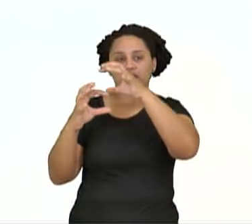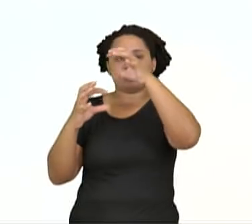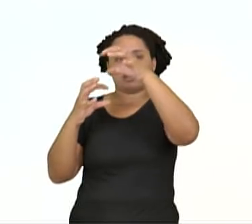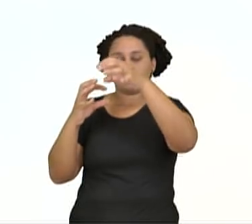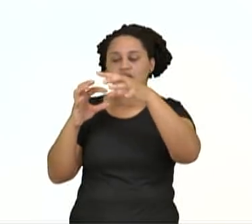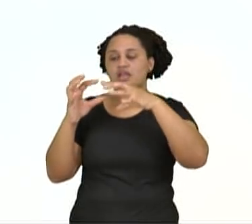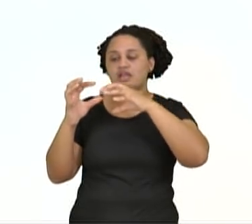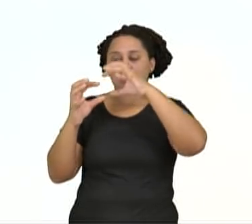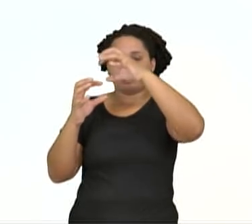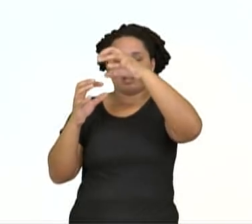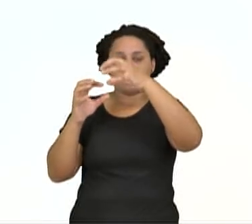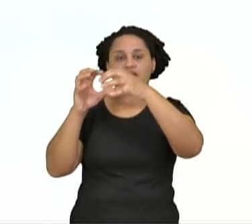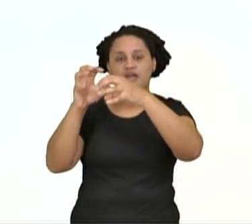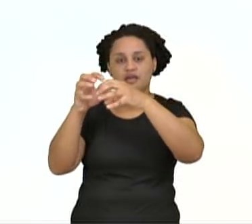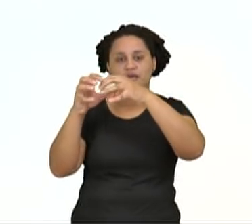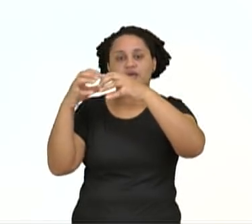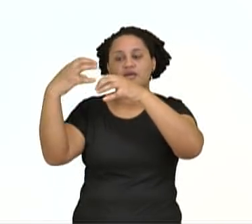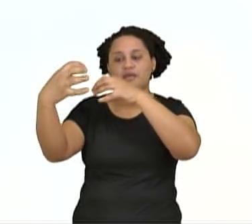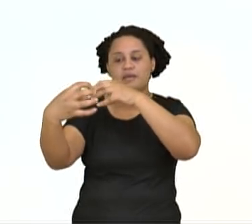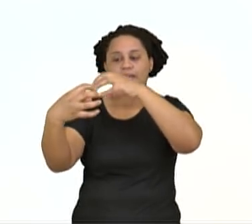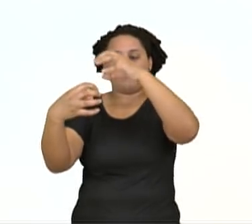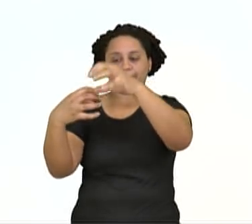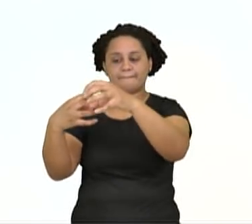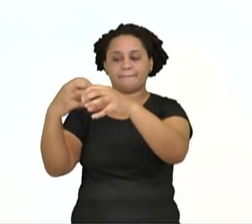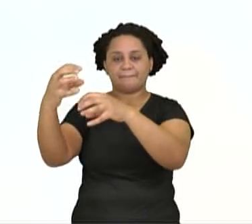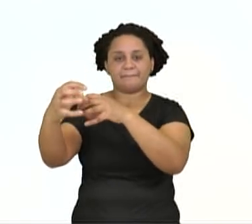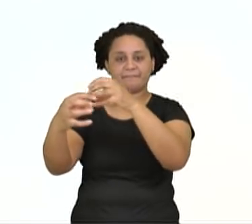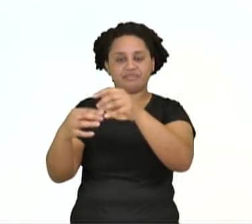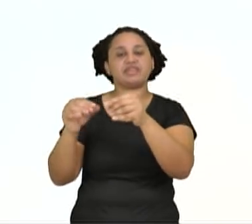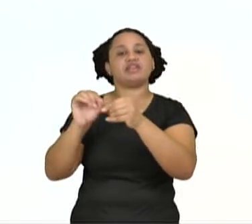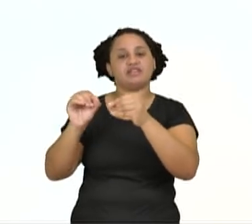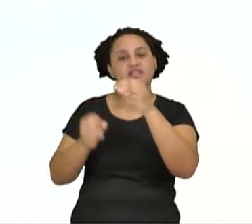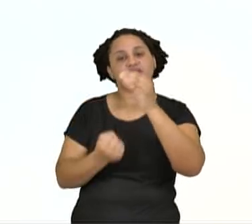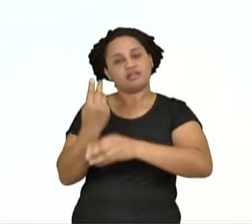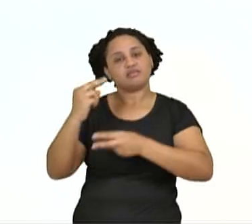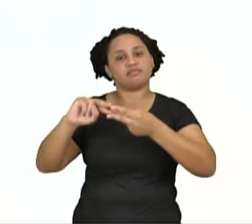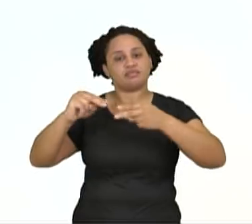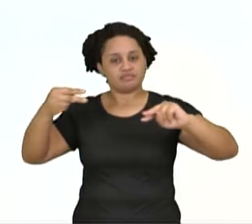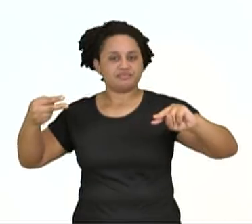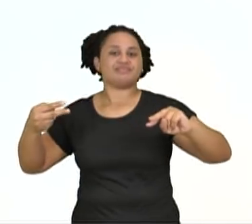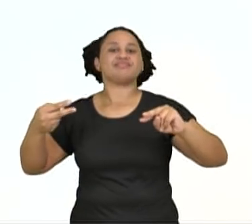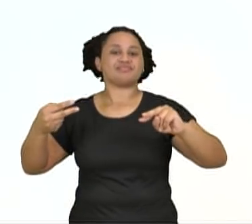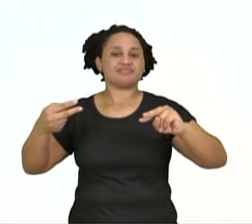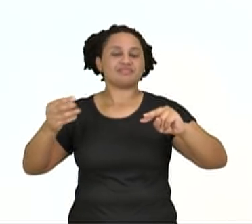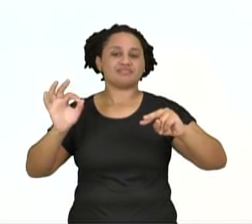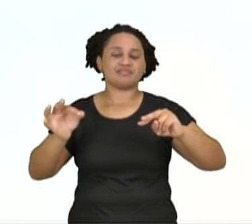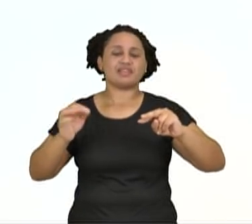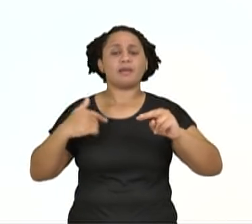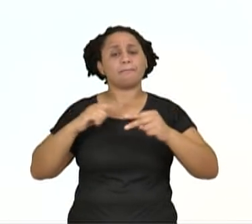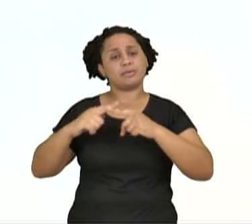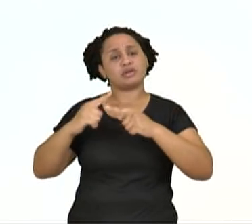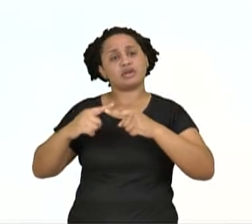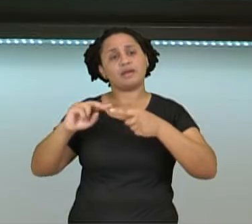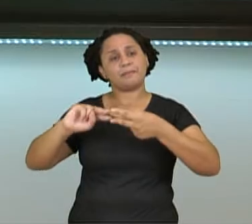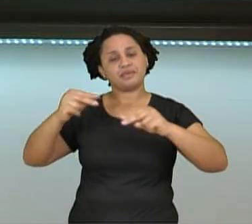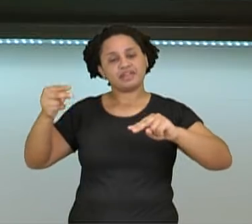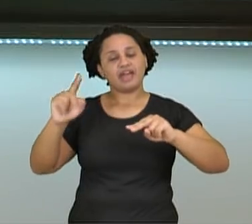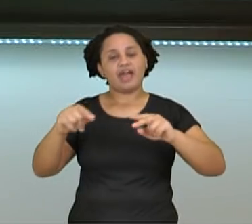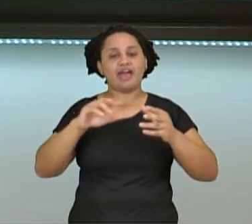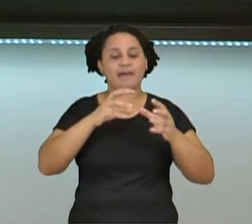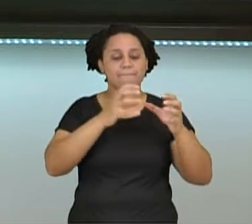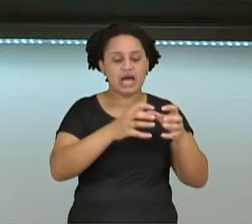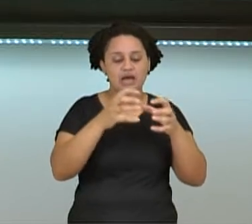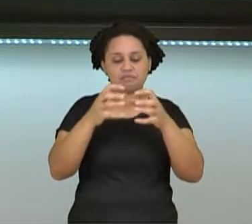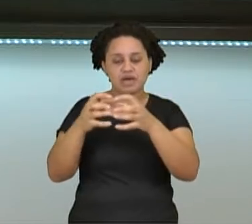eles para formar a proteína no final, porque a proteína é um conjunto de aminoácidos. Né? Então, olha só, um processo